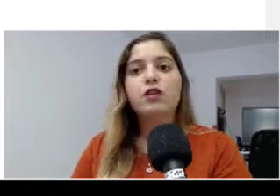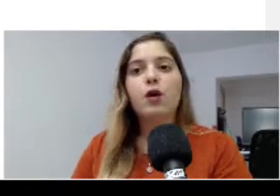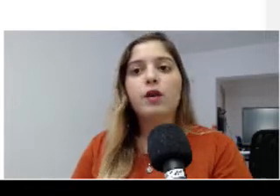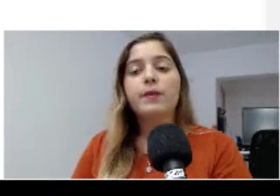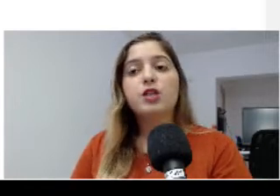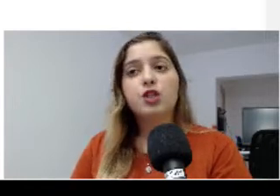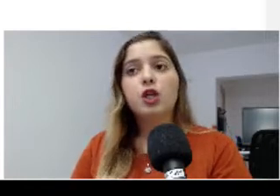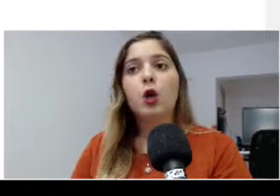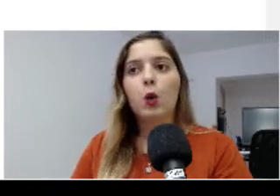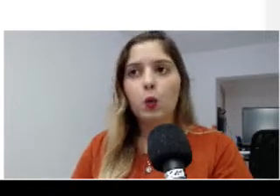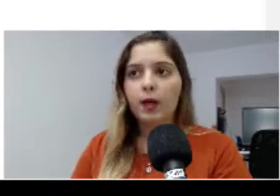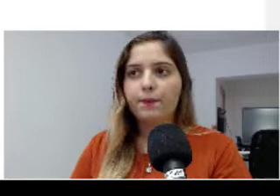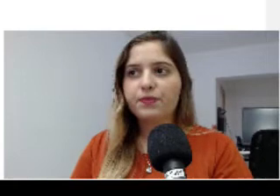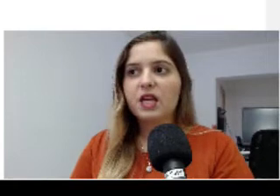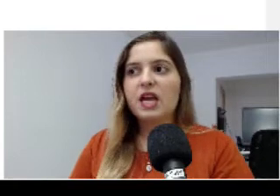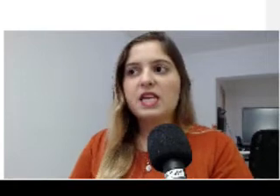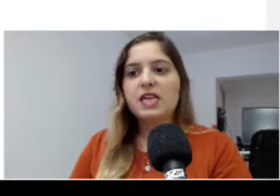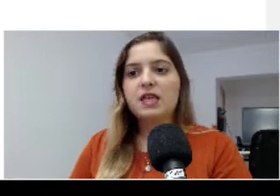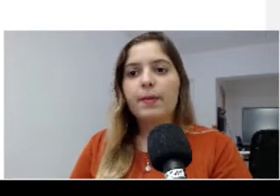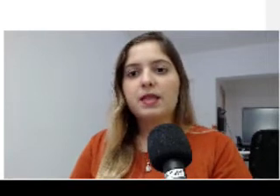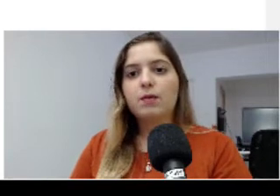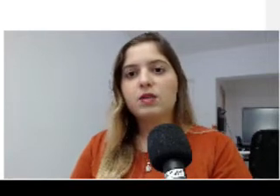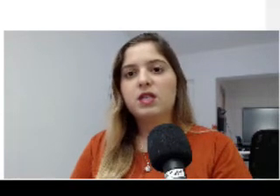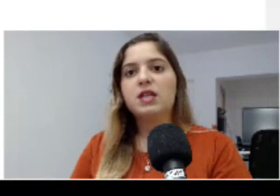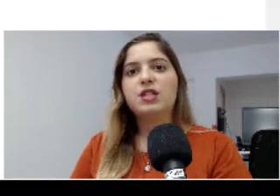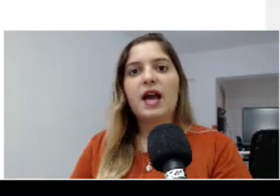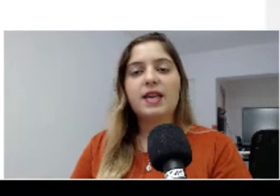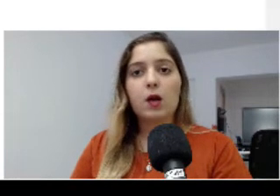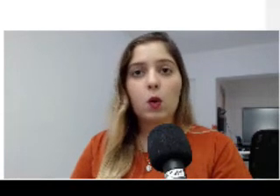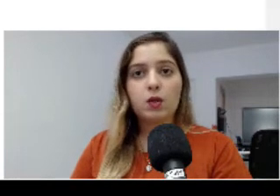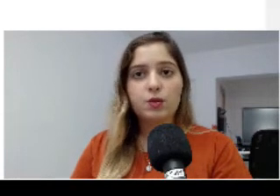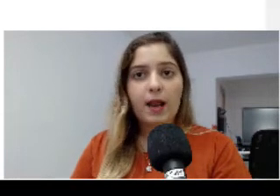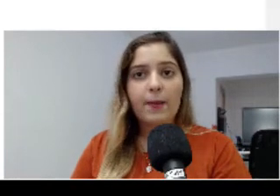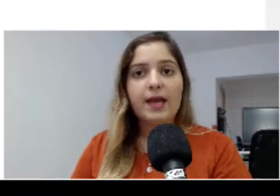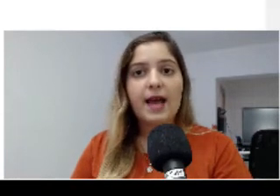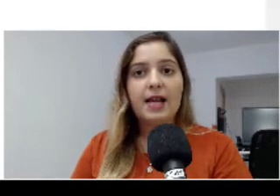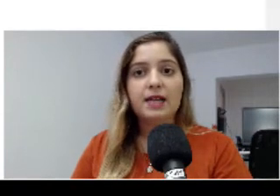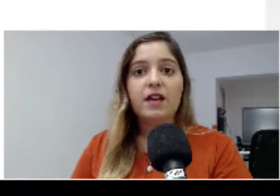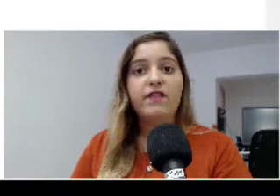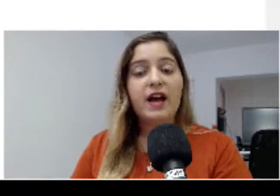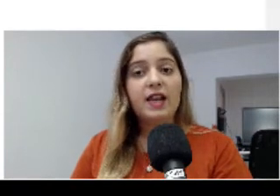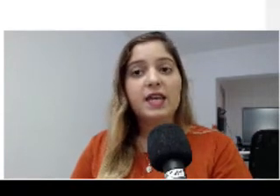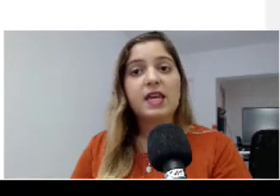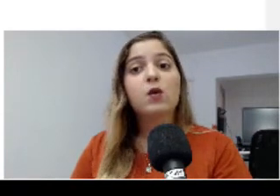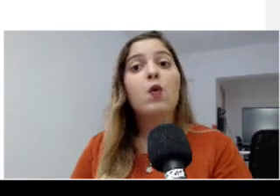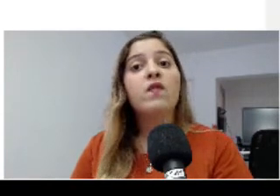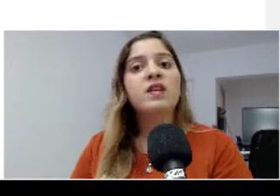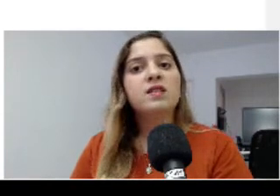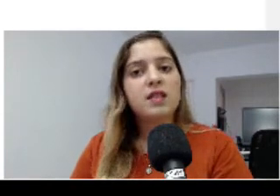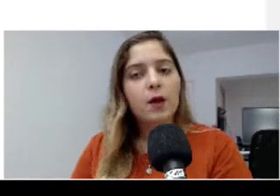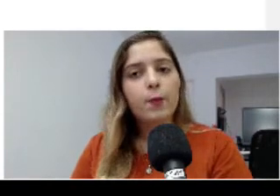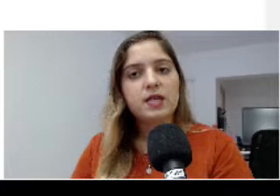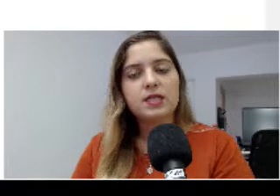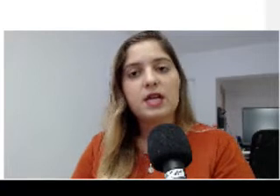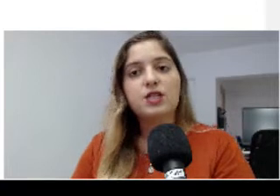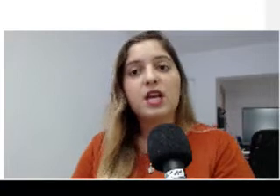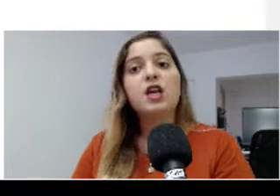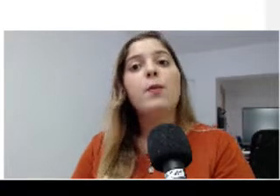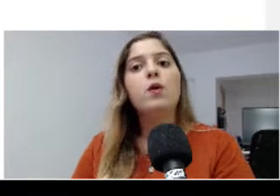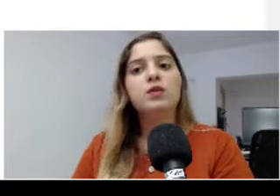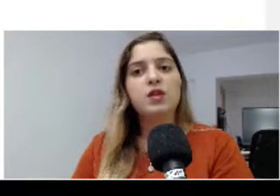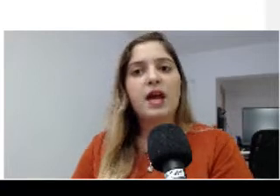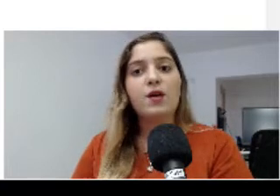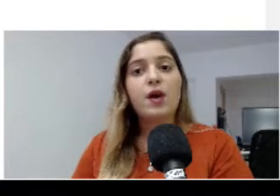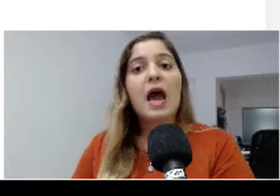em vitória de Lula. E também temos em destaque a coluna de Bela Megali. Fala quem convenceu o presidente